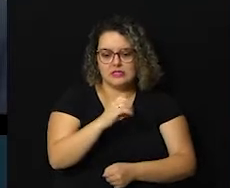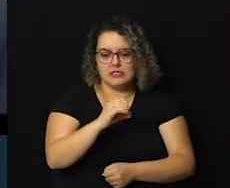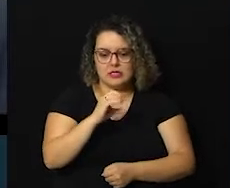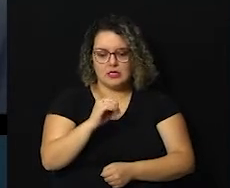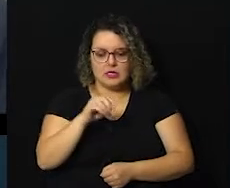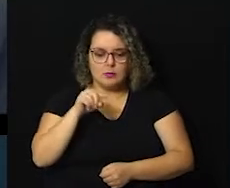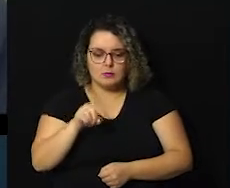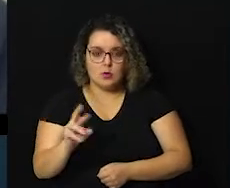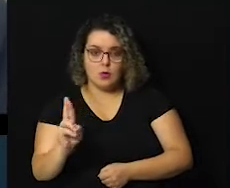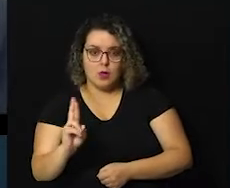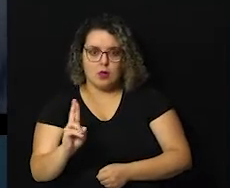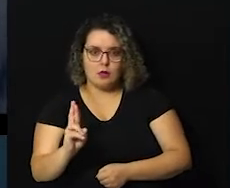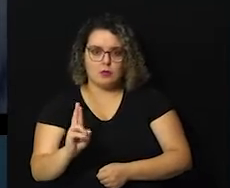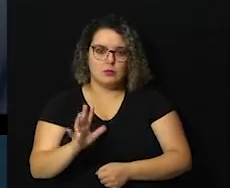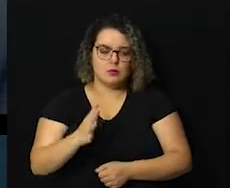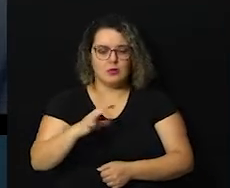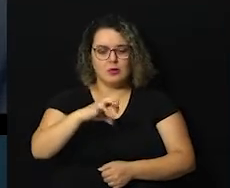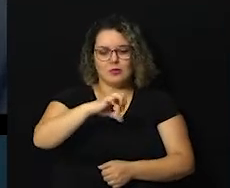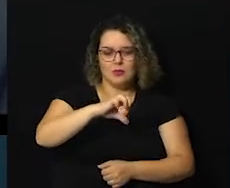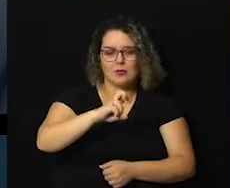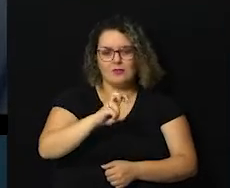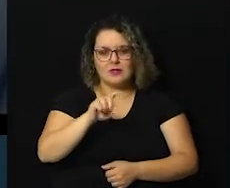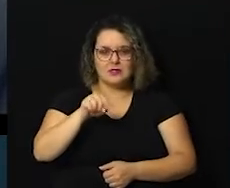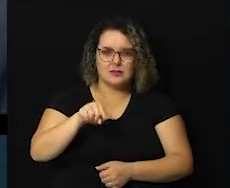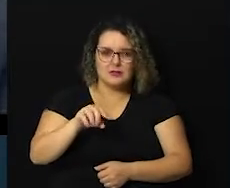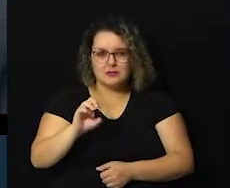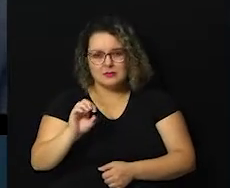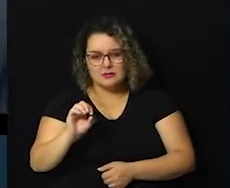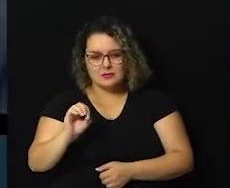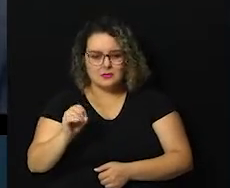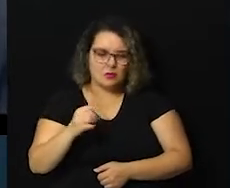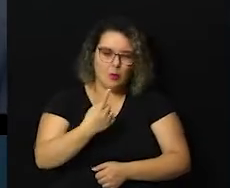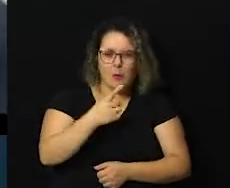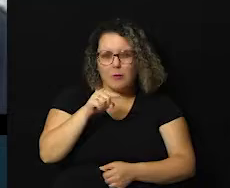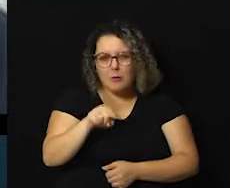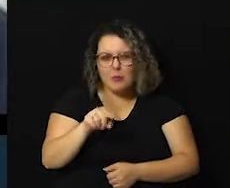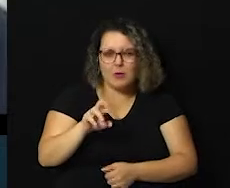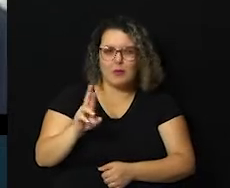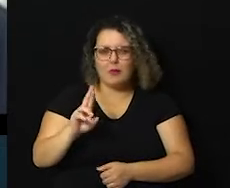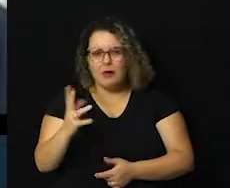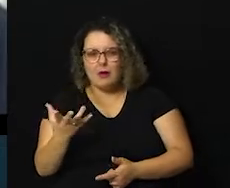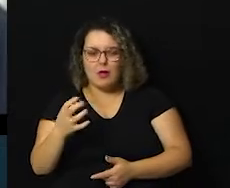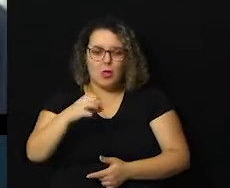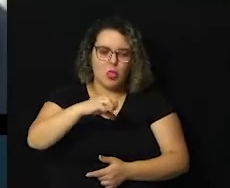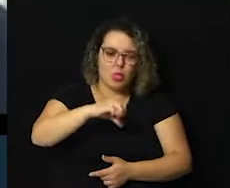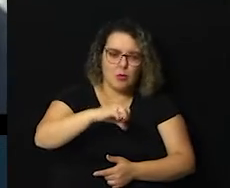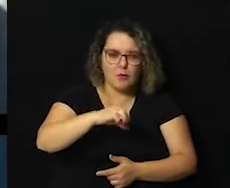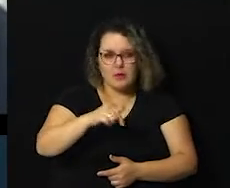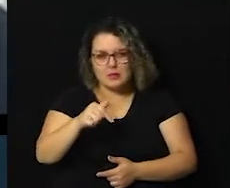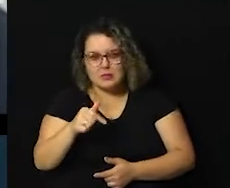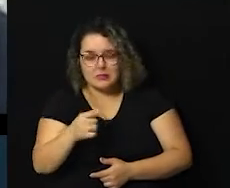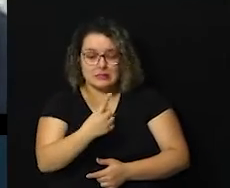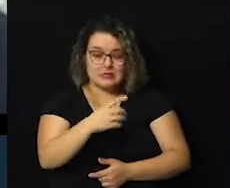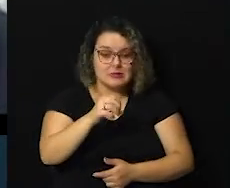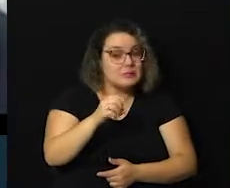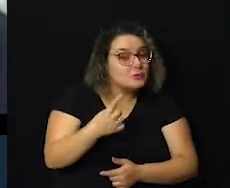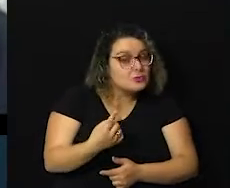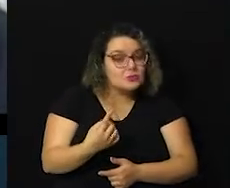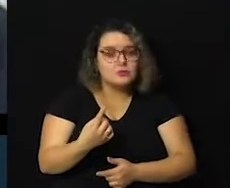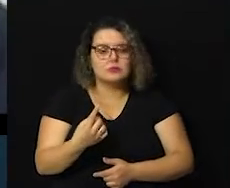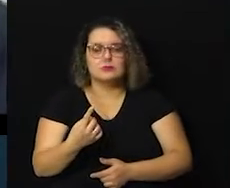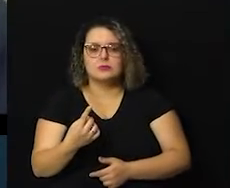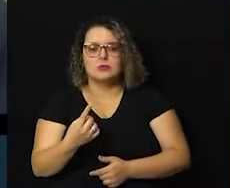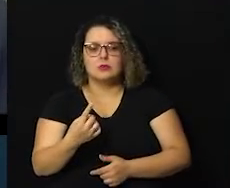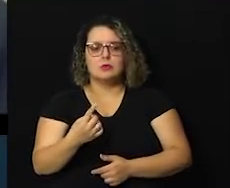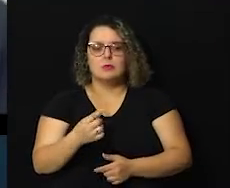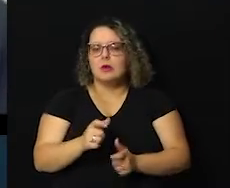uma reforma de 100 mil reais eu vou ter uma margem ali de 95 mil reais 97/101 mais